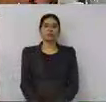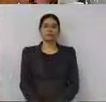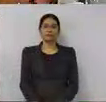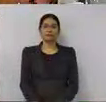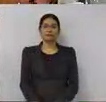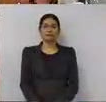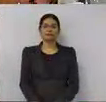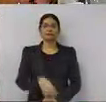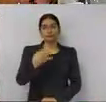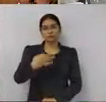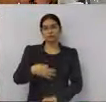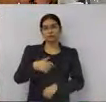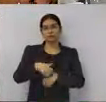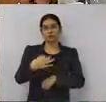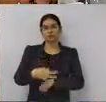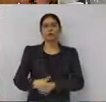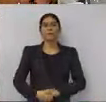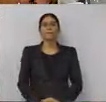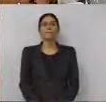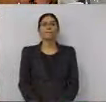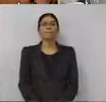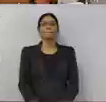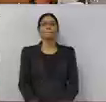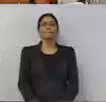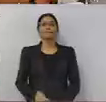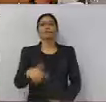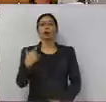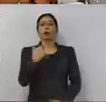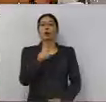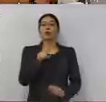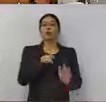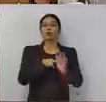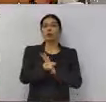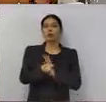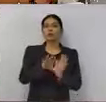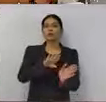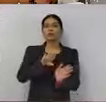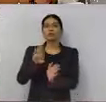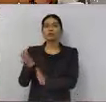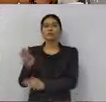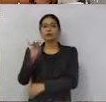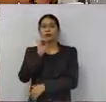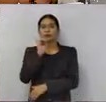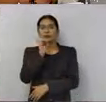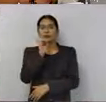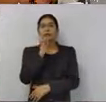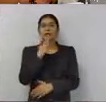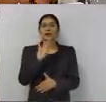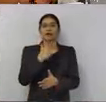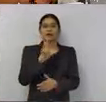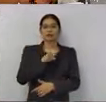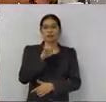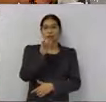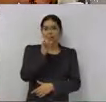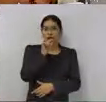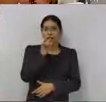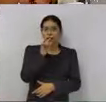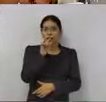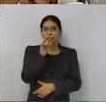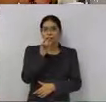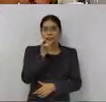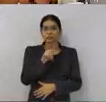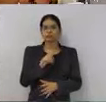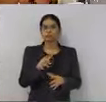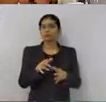Posso complementar? Por favor. Então é o seguinte, a princípio a captação de água não vai aumentar dos